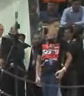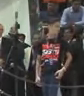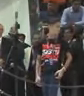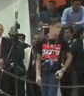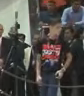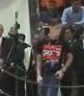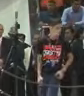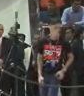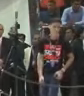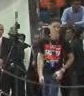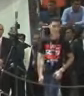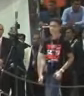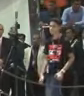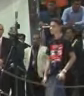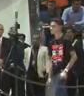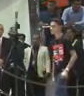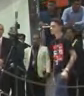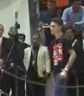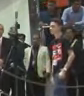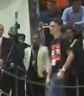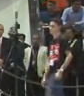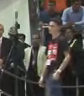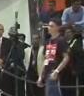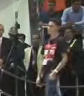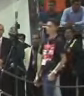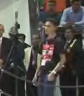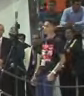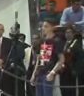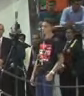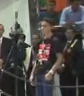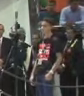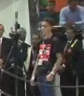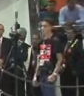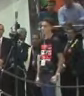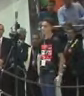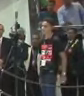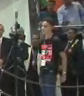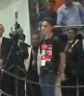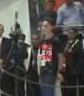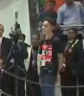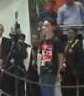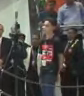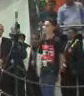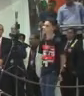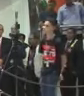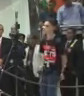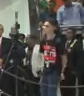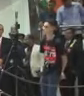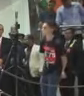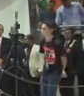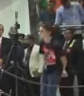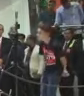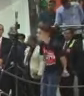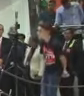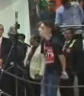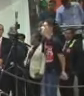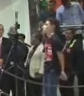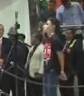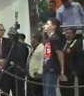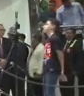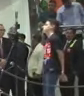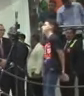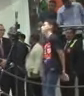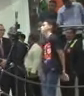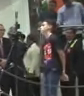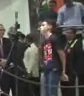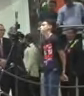O Espírito Santo está conduzindo você, está quebrantando o seu coração, e eu estou esperando você agora. Onde